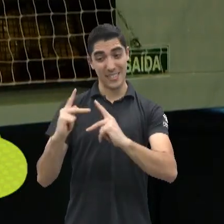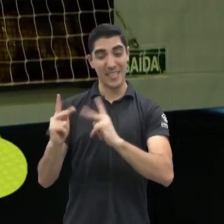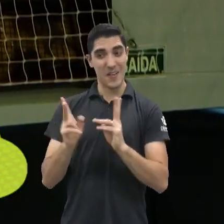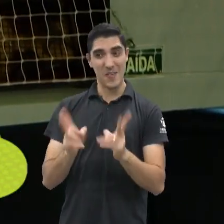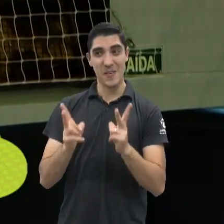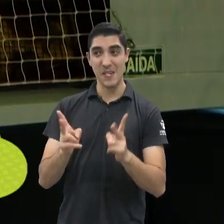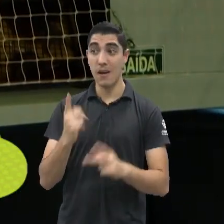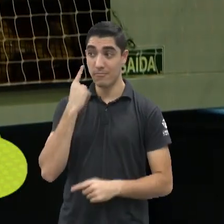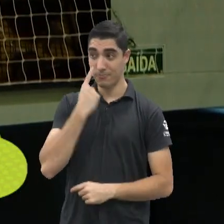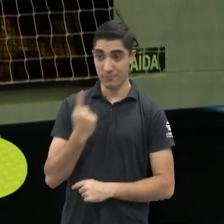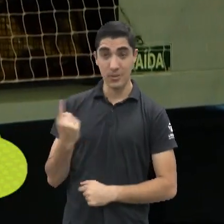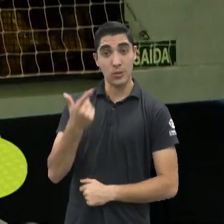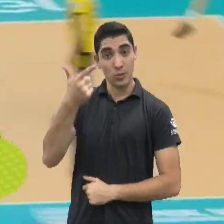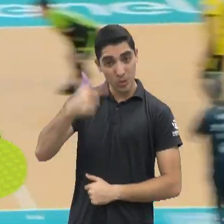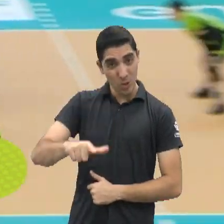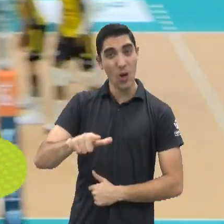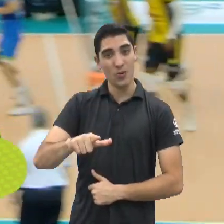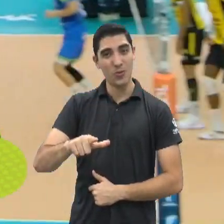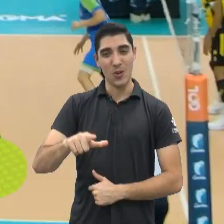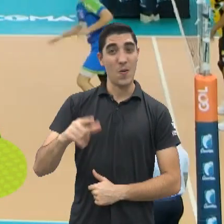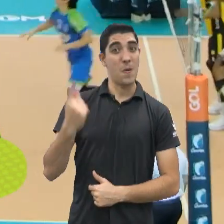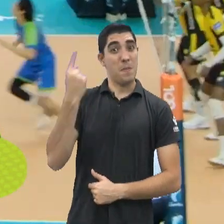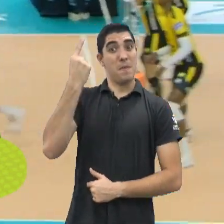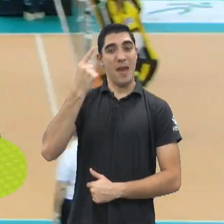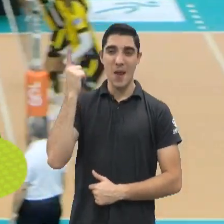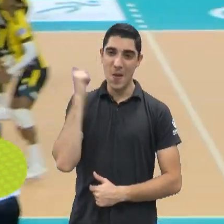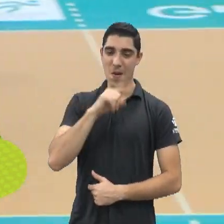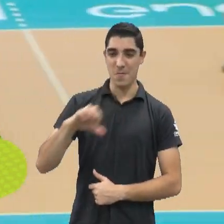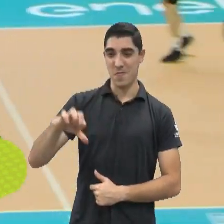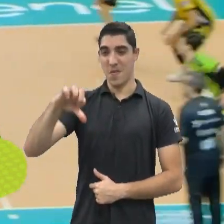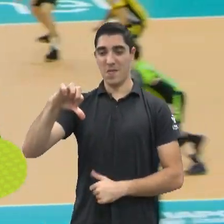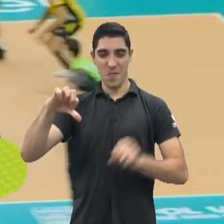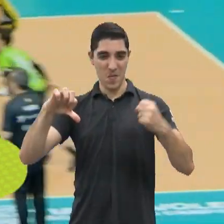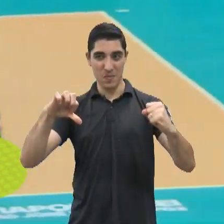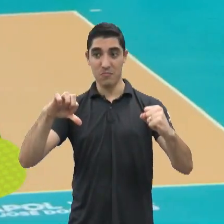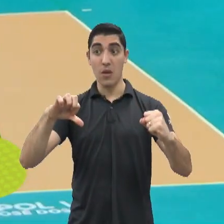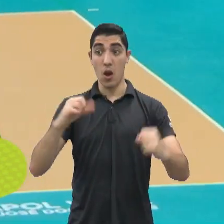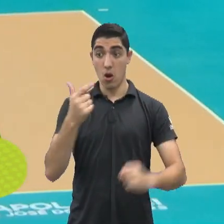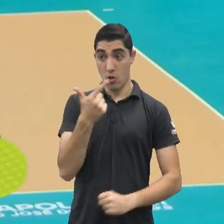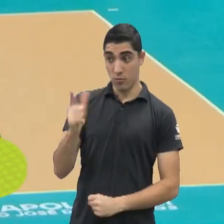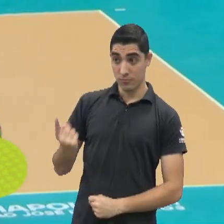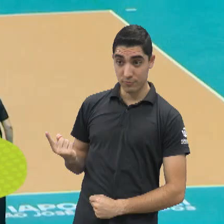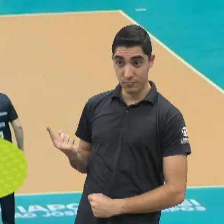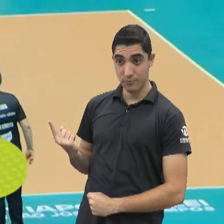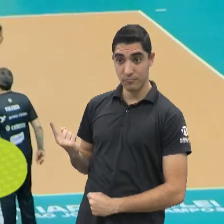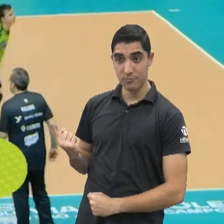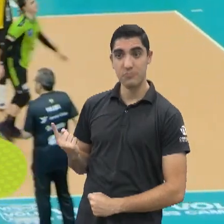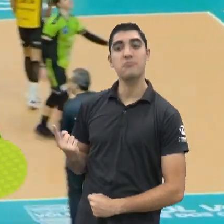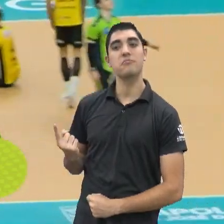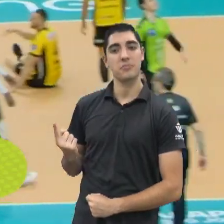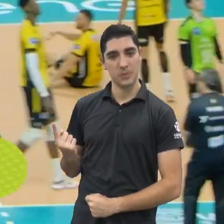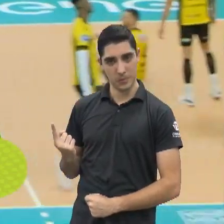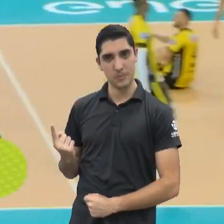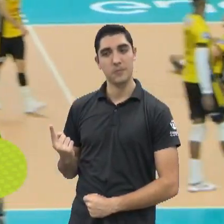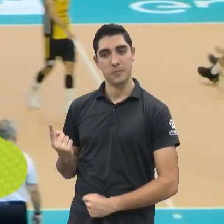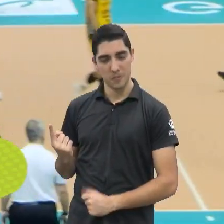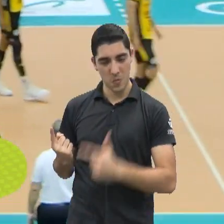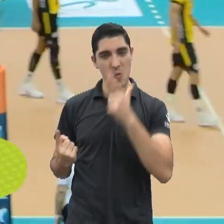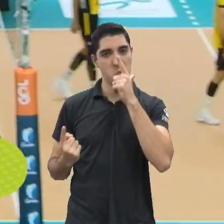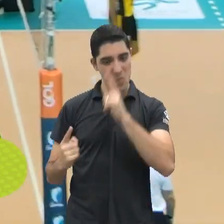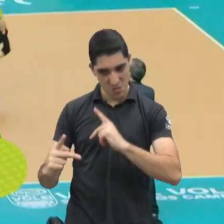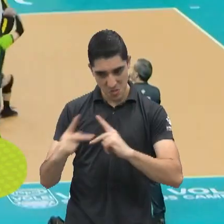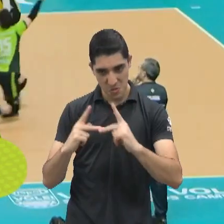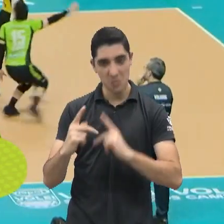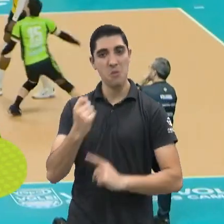pela primeira vez. O Iago ganhou confiança e, nesse lance, atrasou o corte um instante. Ponto do São